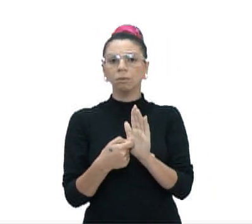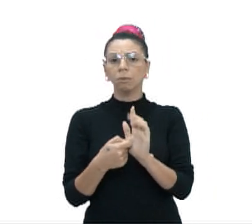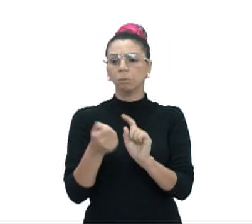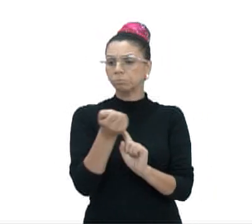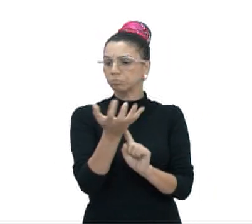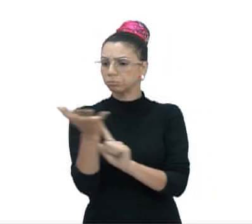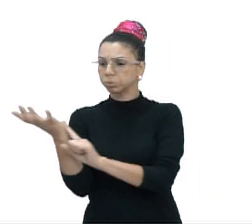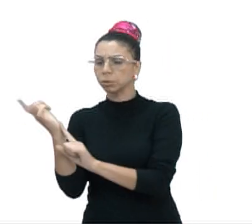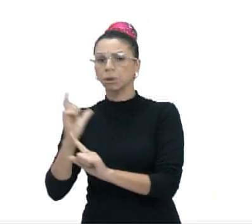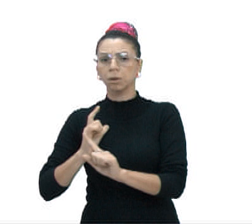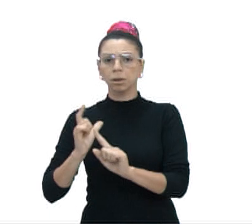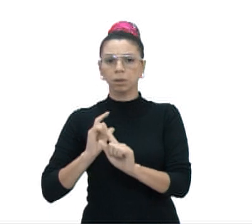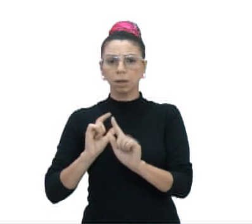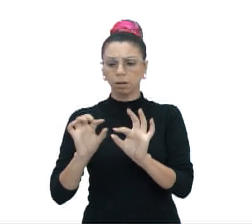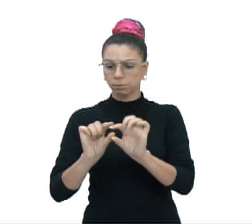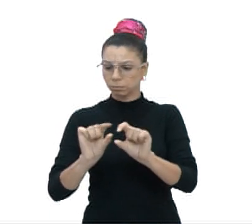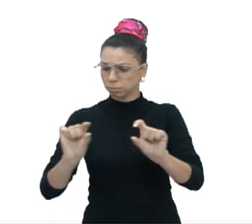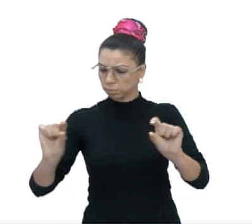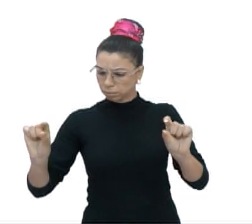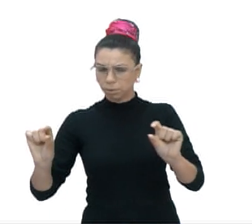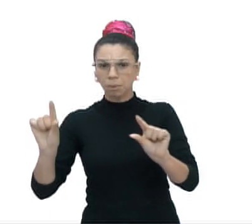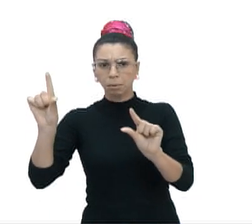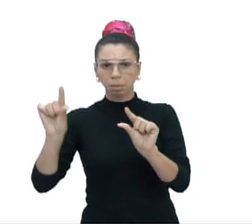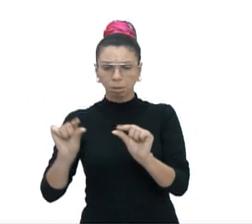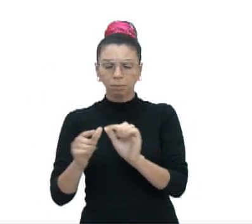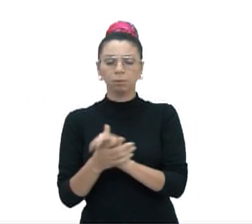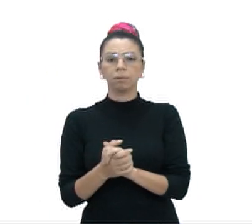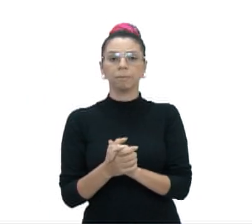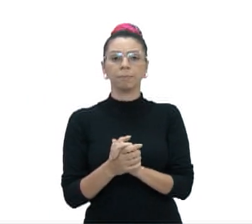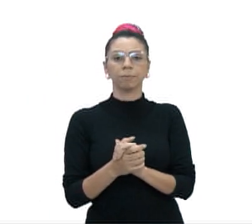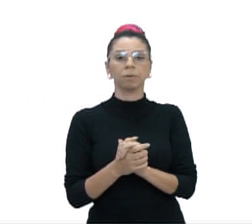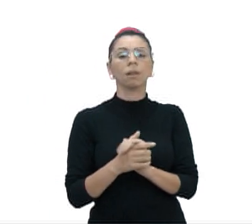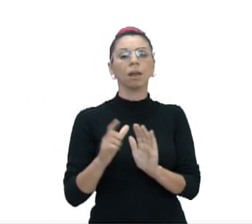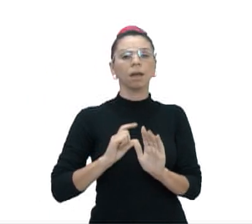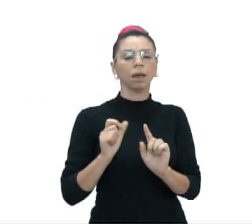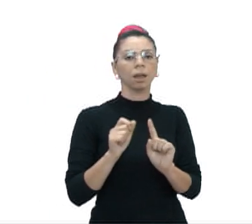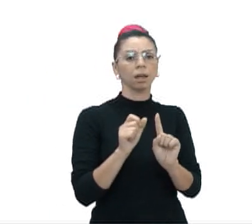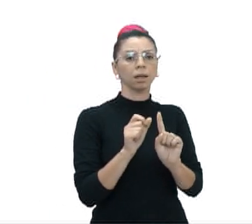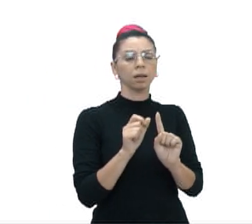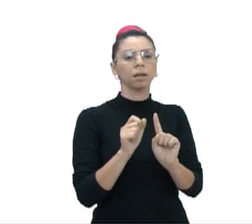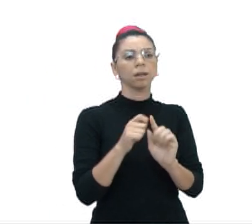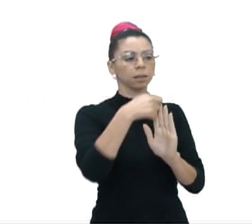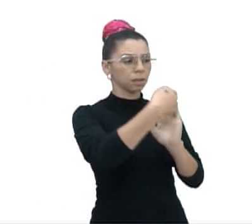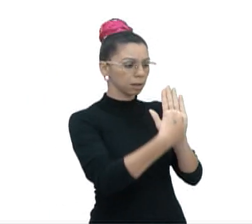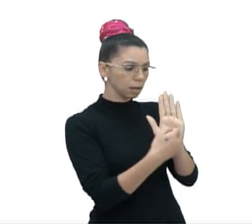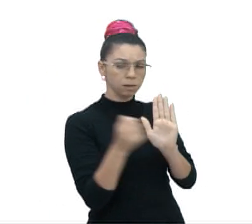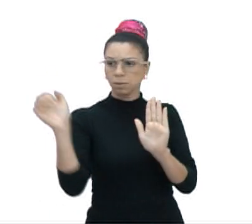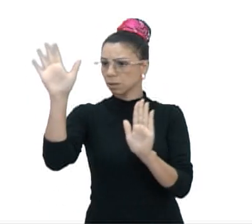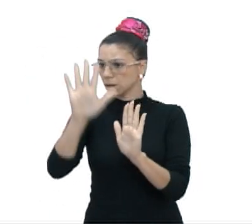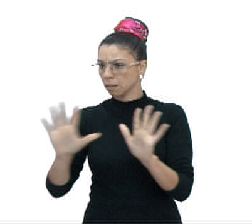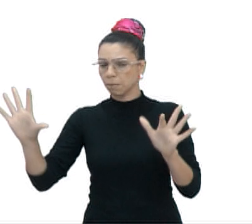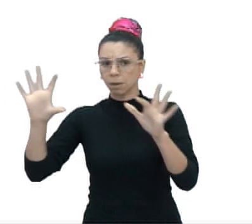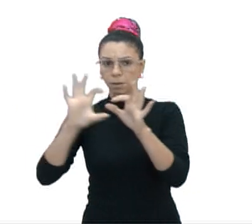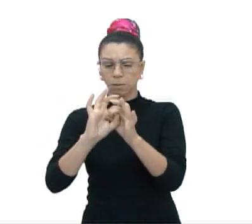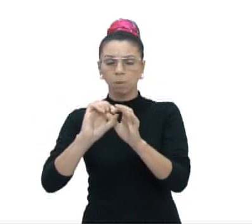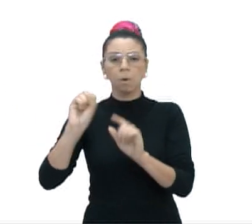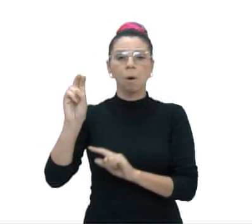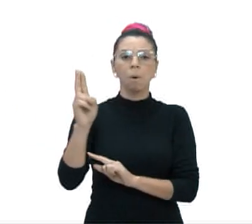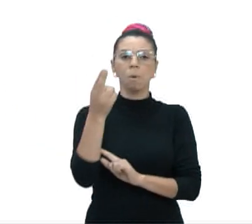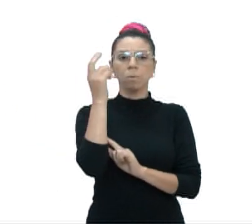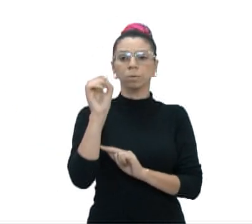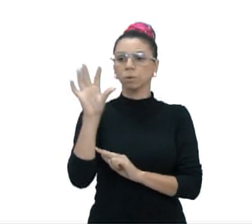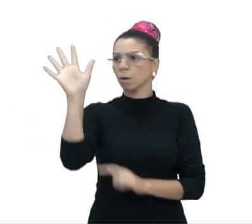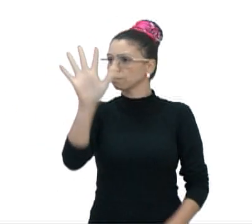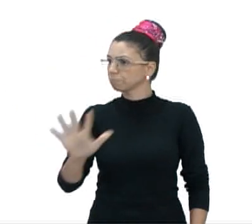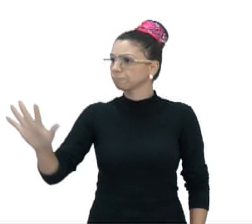Letra B, é formado por texto e imagem. Letra C, é formado somente por imagem. Ou letra